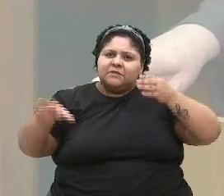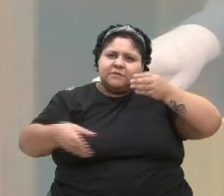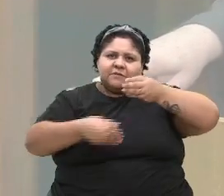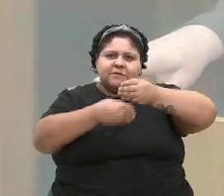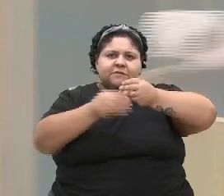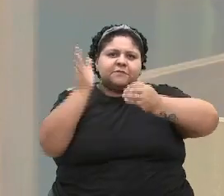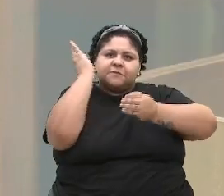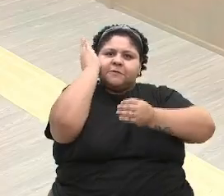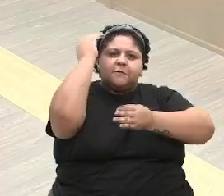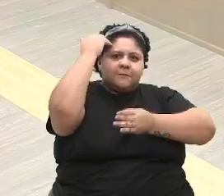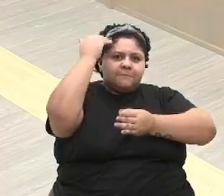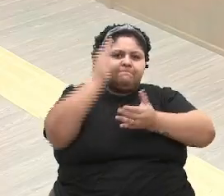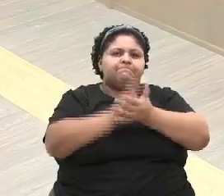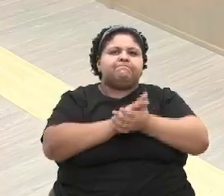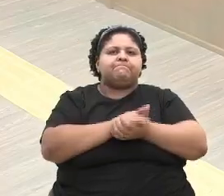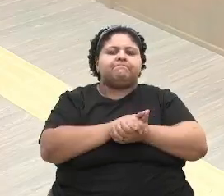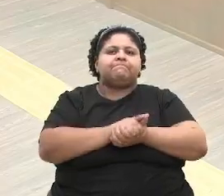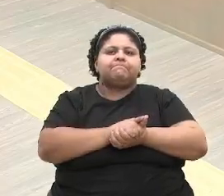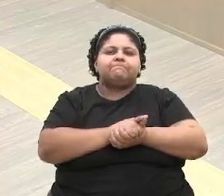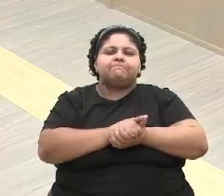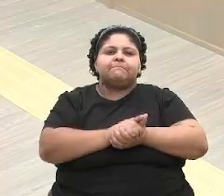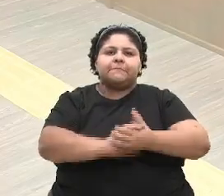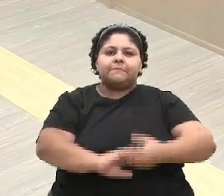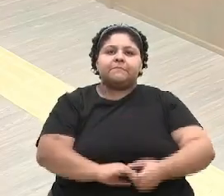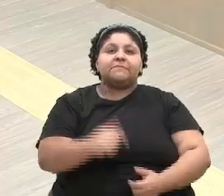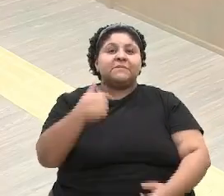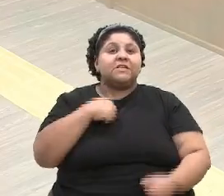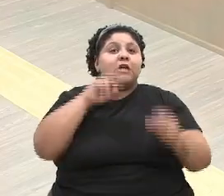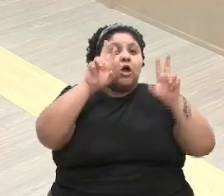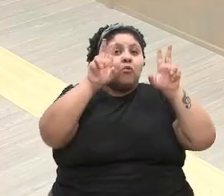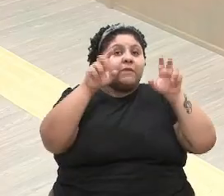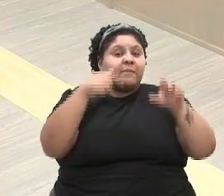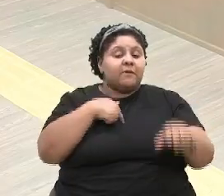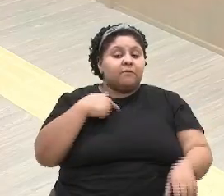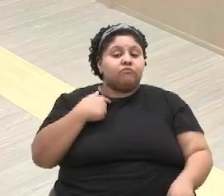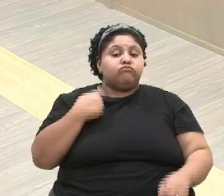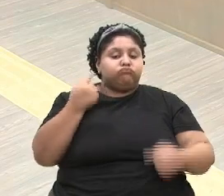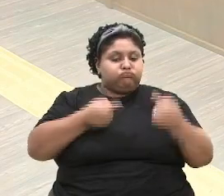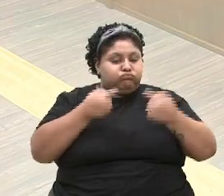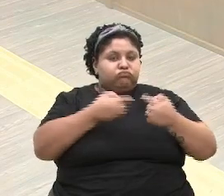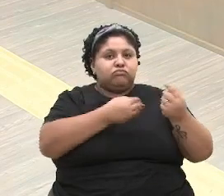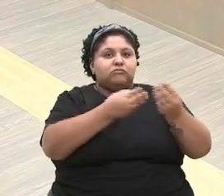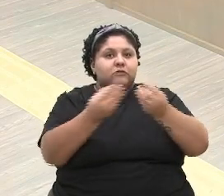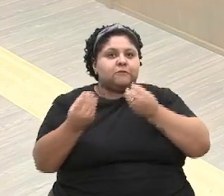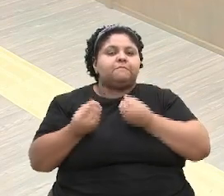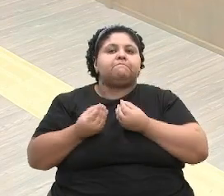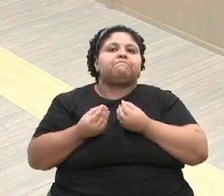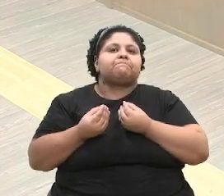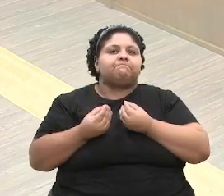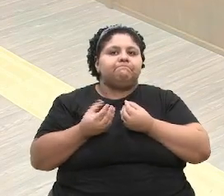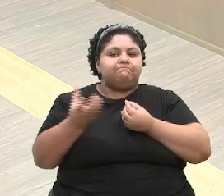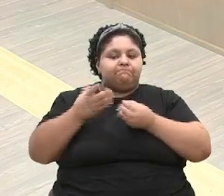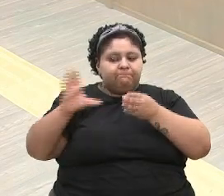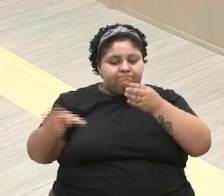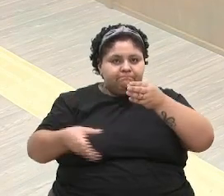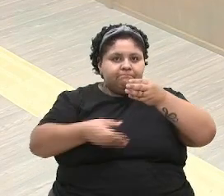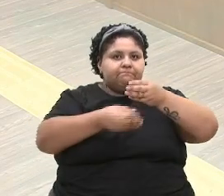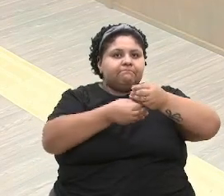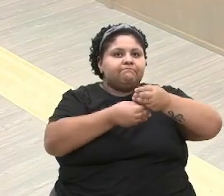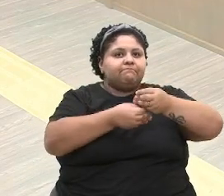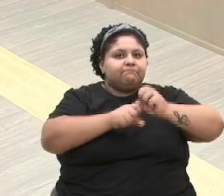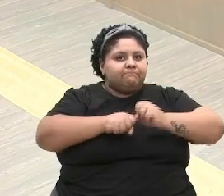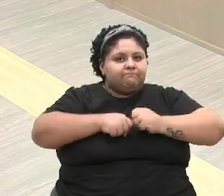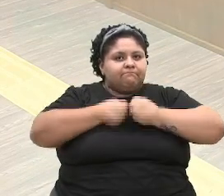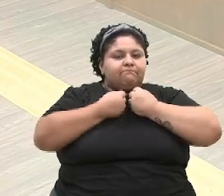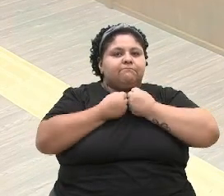Felipe, depois... Vereador Zanquim, é um tema que eu tenho debatido bastante também, quero me somar ao seu esforço